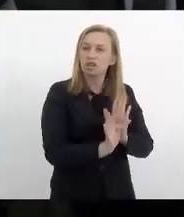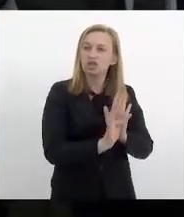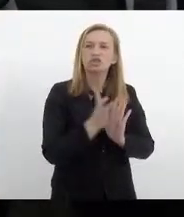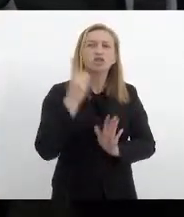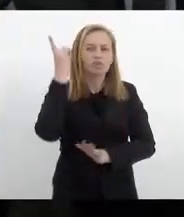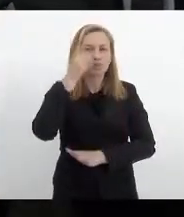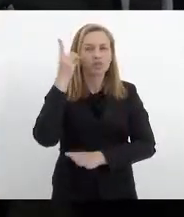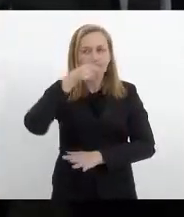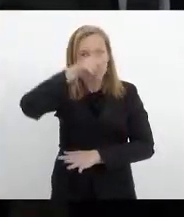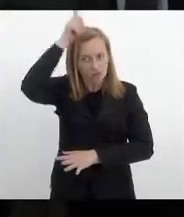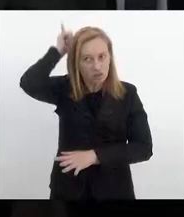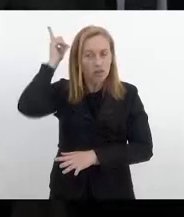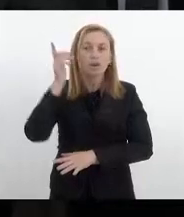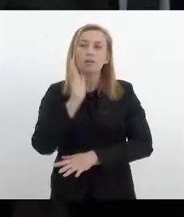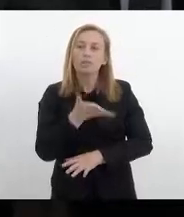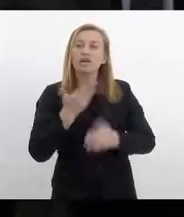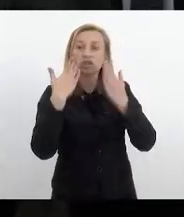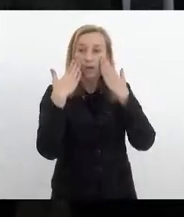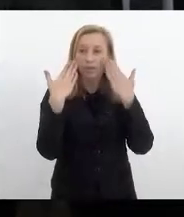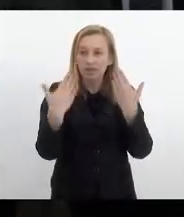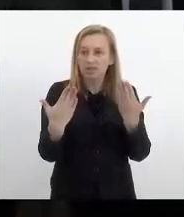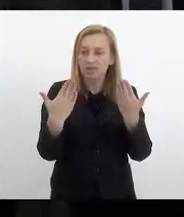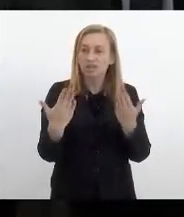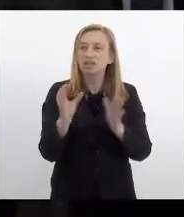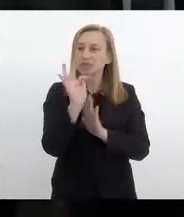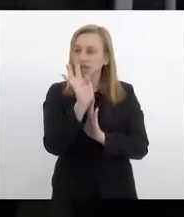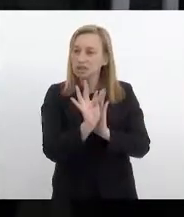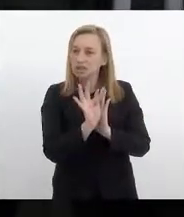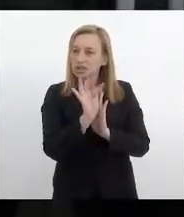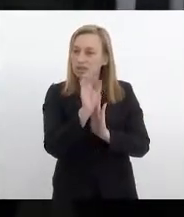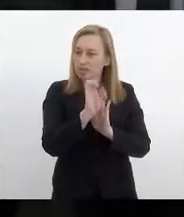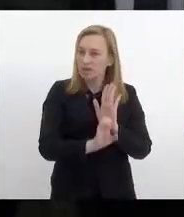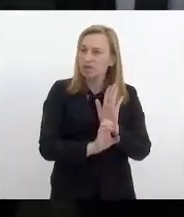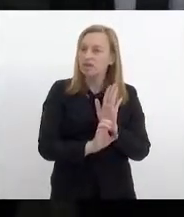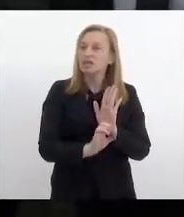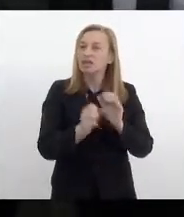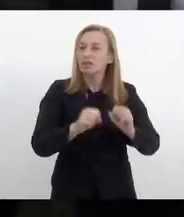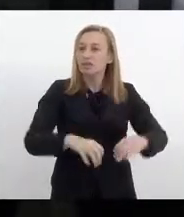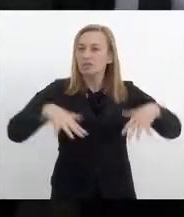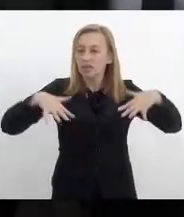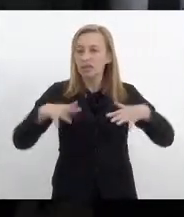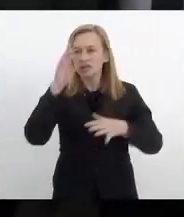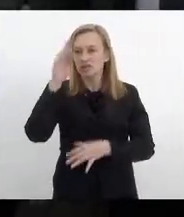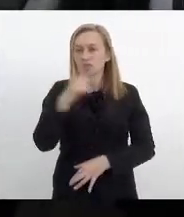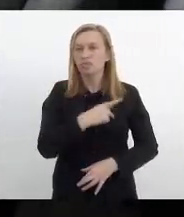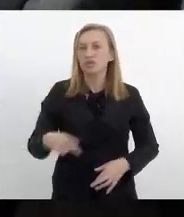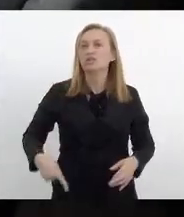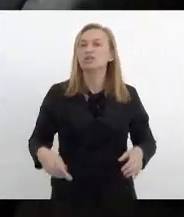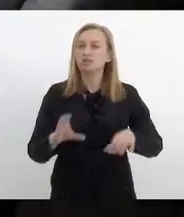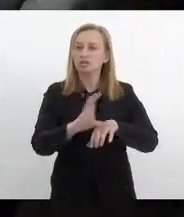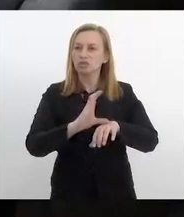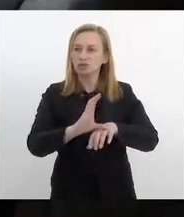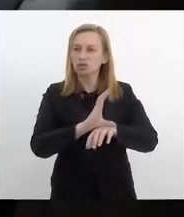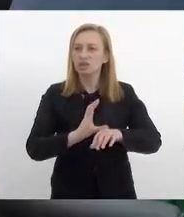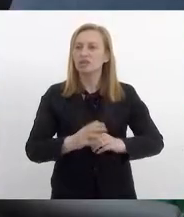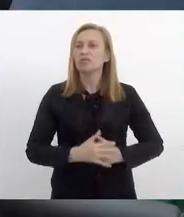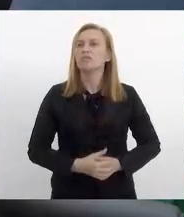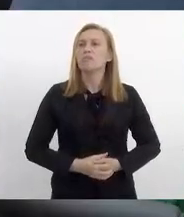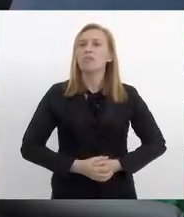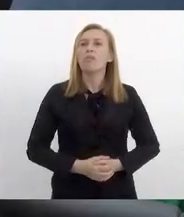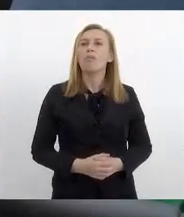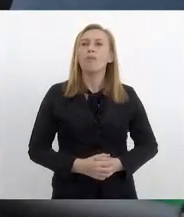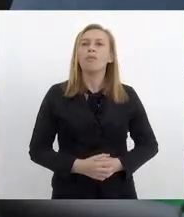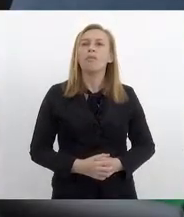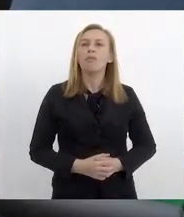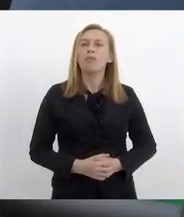Paulo, mas ele já está apresentado nas emendas de plenário, senhor presidente. Okay. Por isso, meu voto é pela constitucionalidade. Senhor presidente.